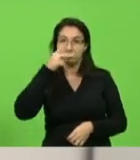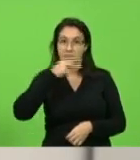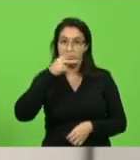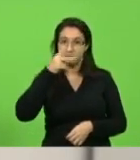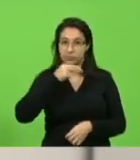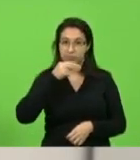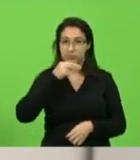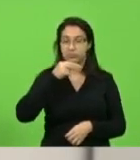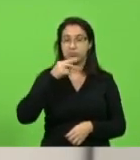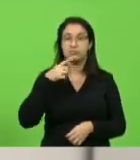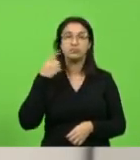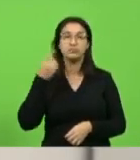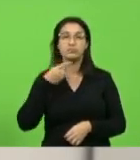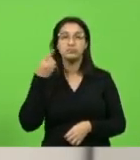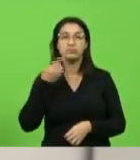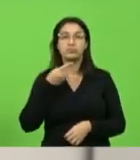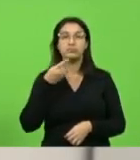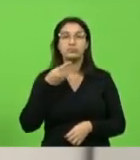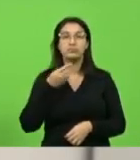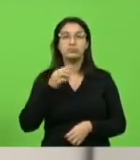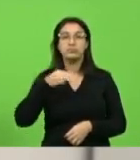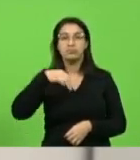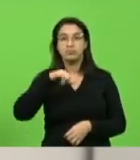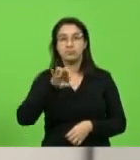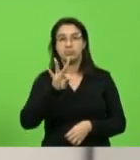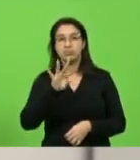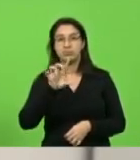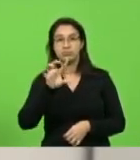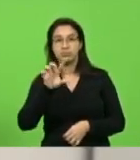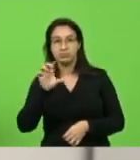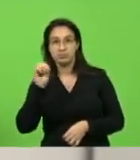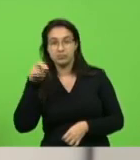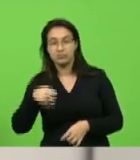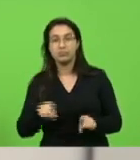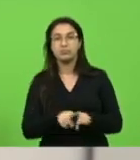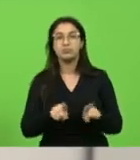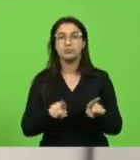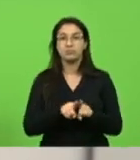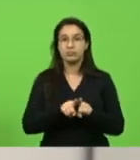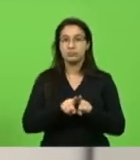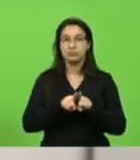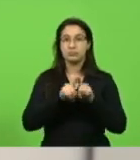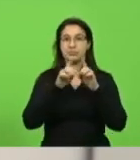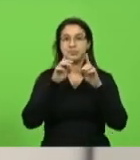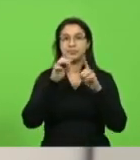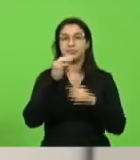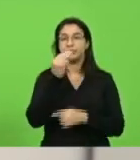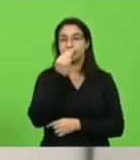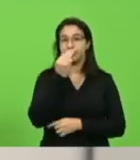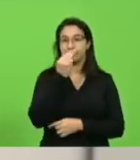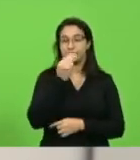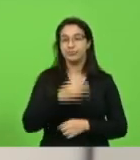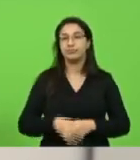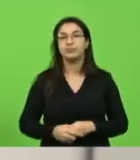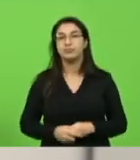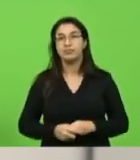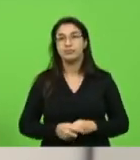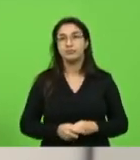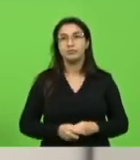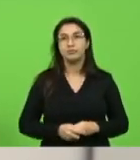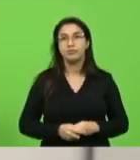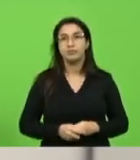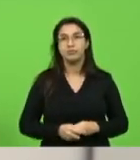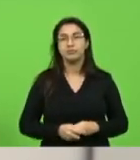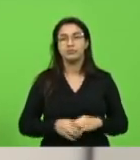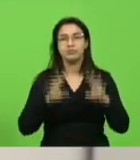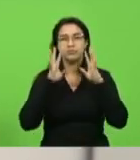Nunes, deputado Milton Obos e deputado Moacir Sopelsa. Na referida comissão, foram ouvidas testemunhas